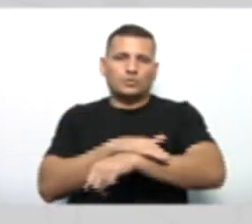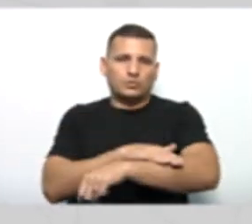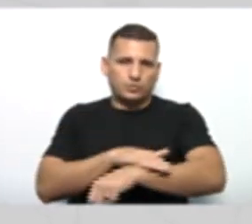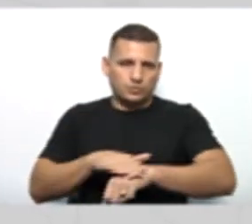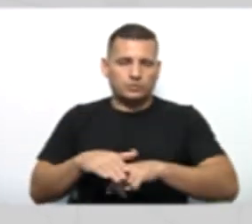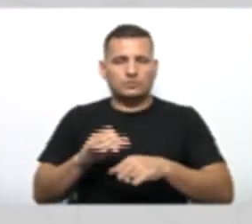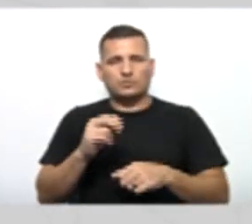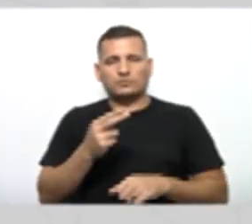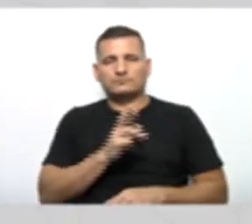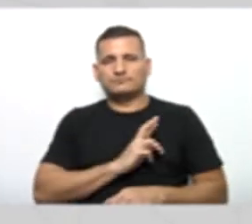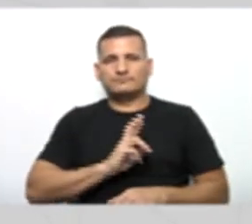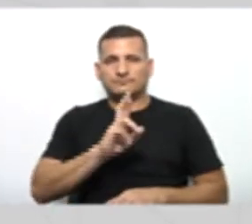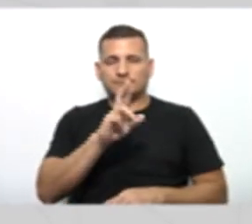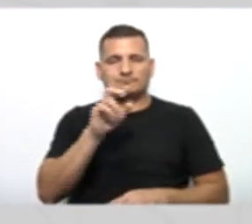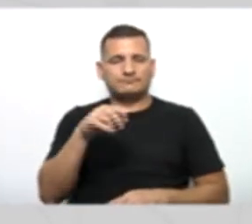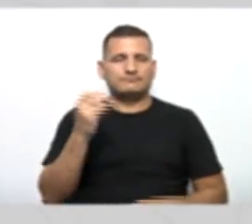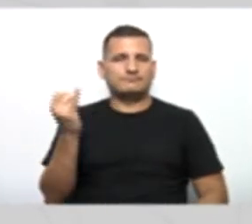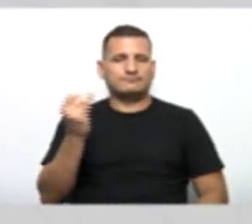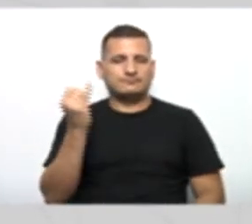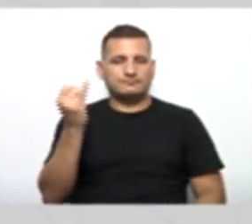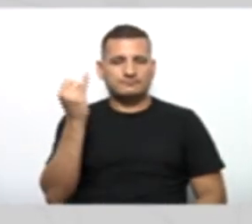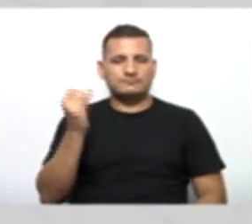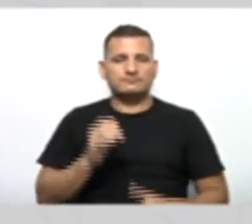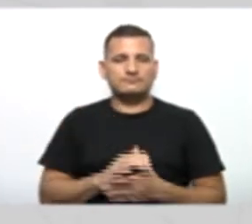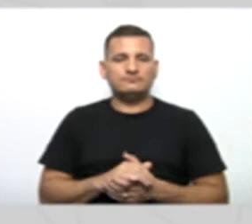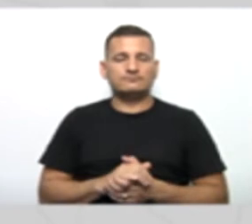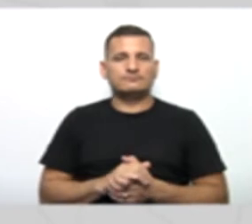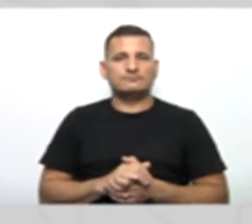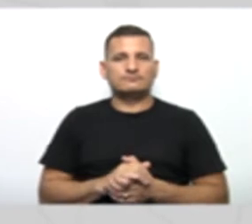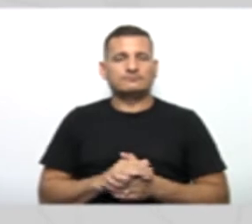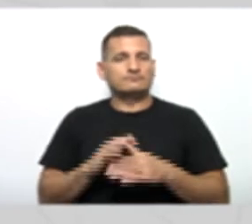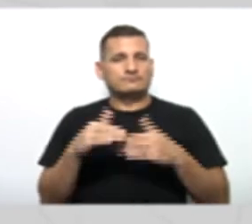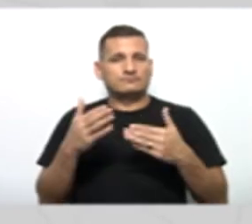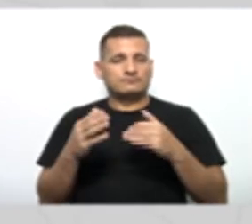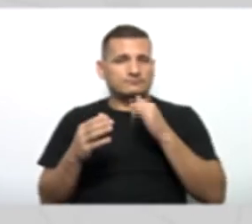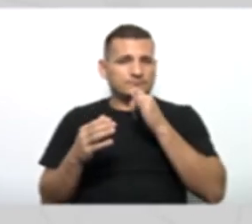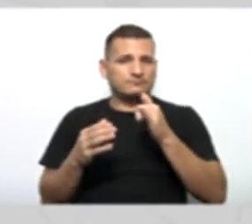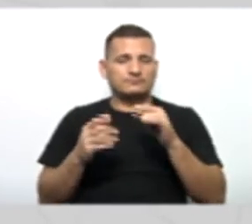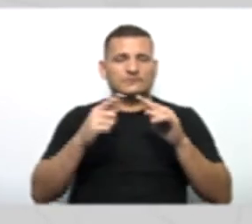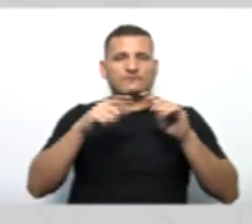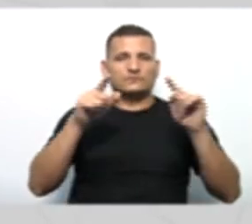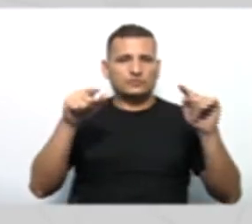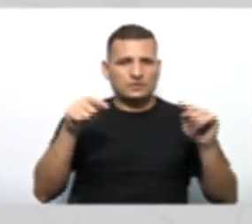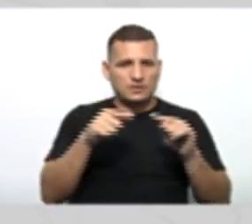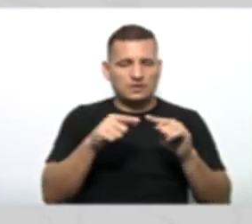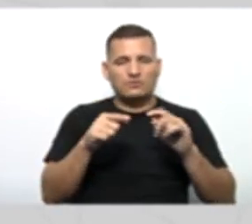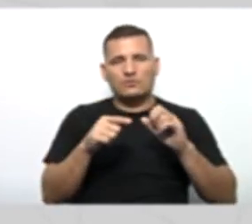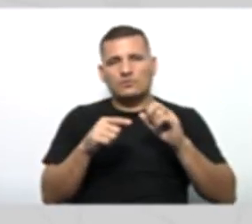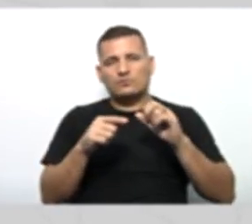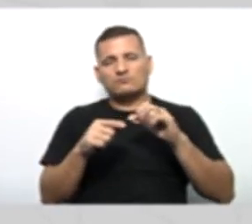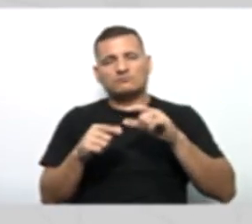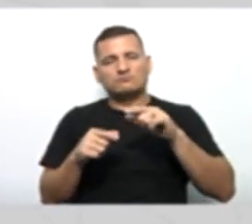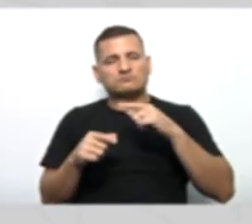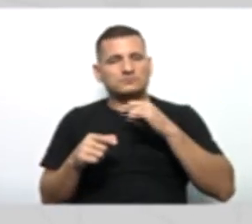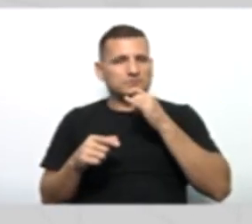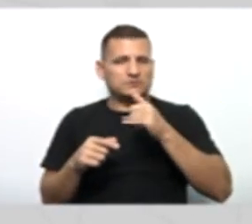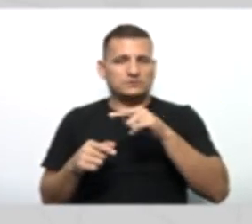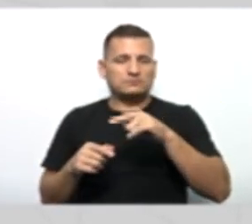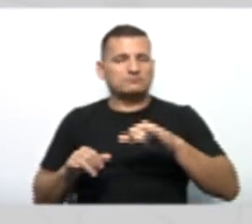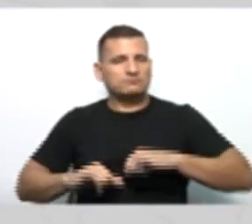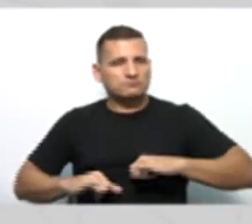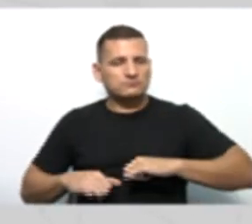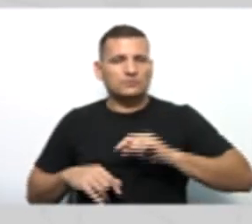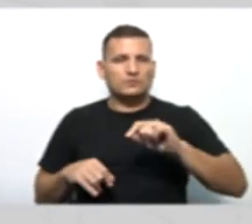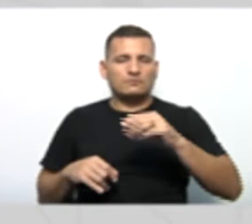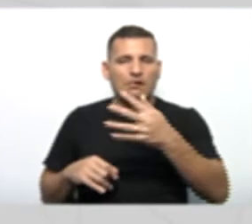religiosa ela é fundamental então evidentemente quando um servidor público um funcionário de uma empresa sofre um